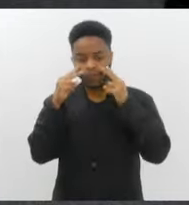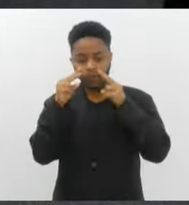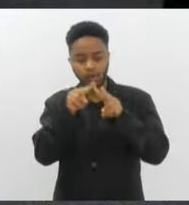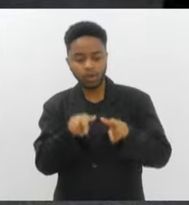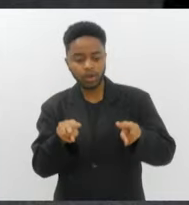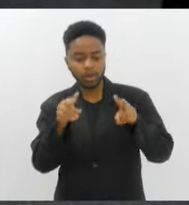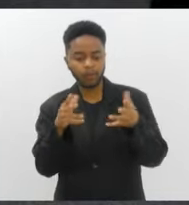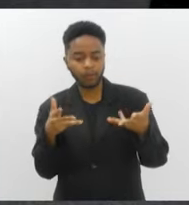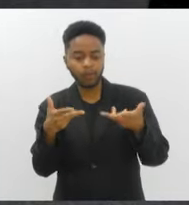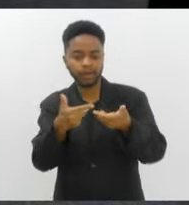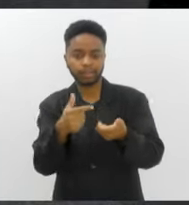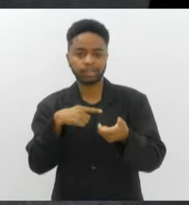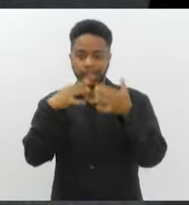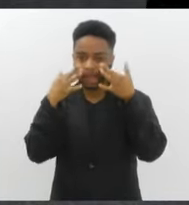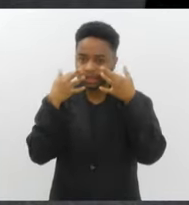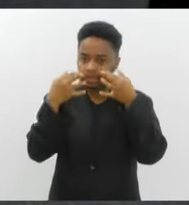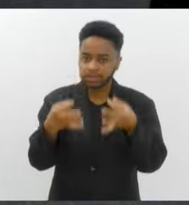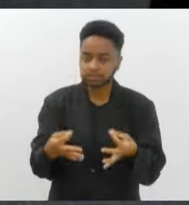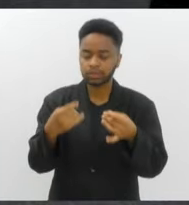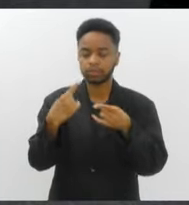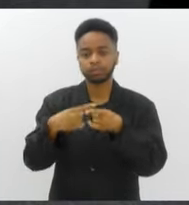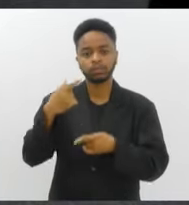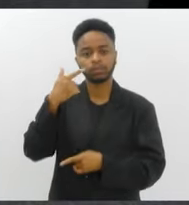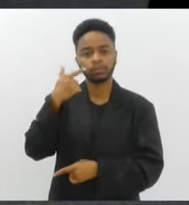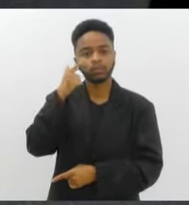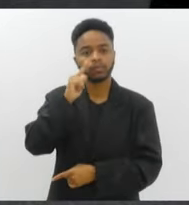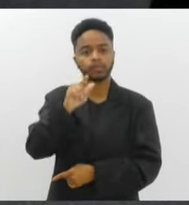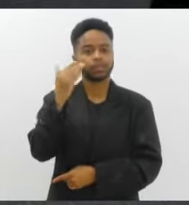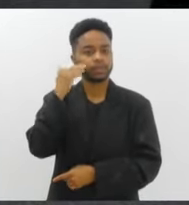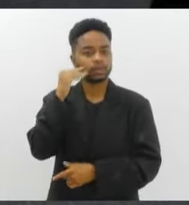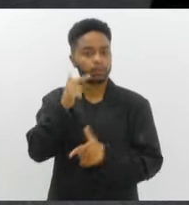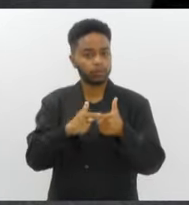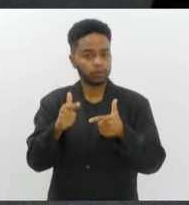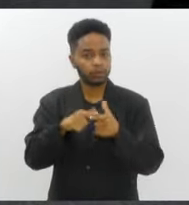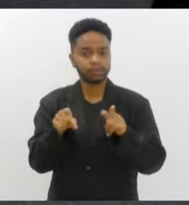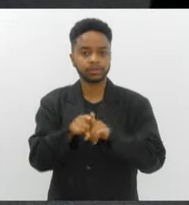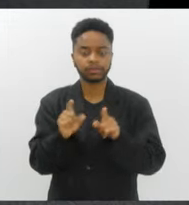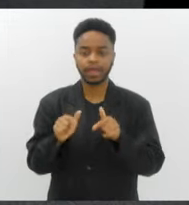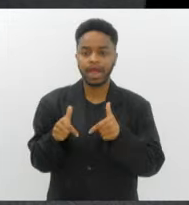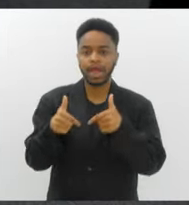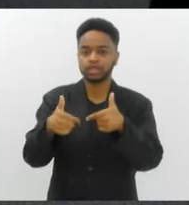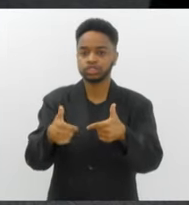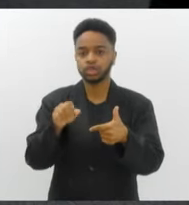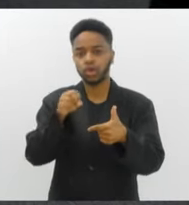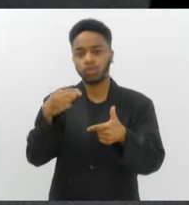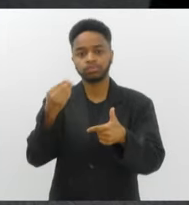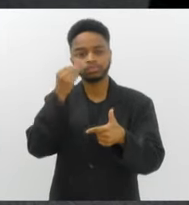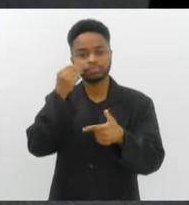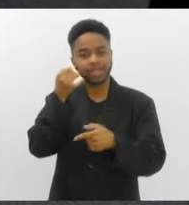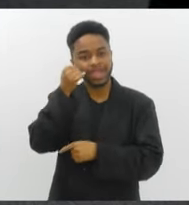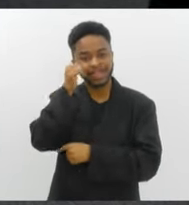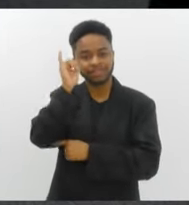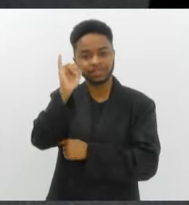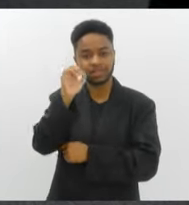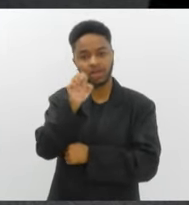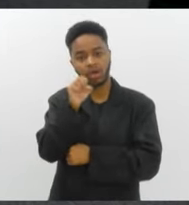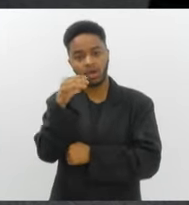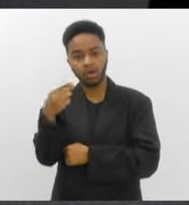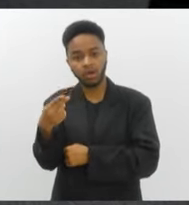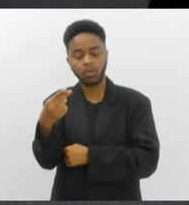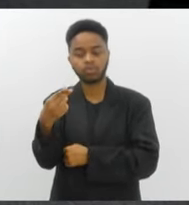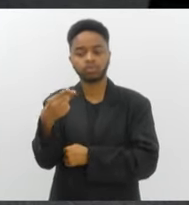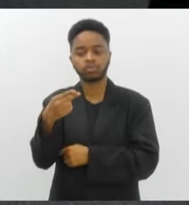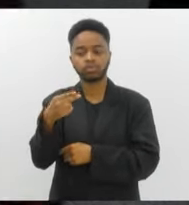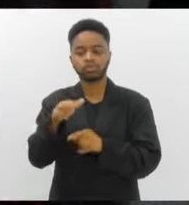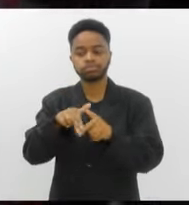olhar qualificado, para você entender o problema e poder agir ou preventivamente ou na forma de